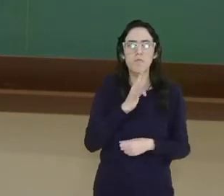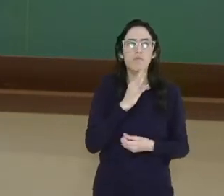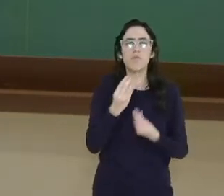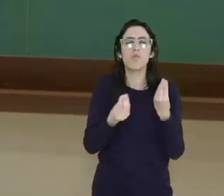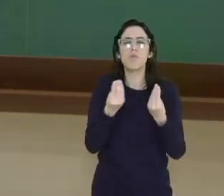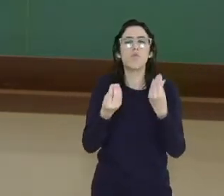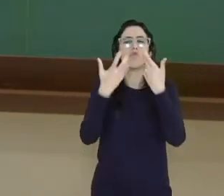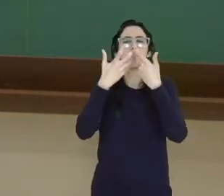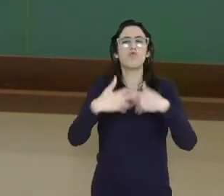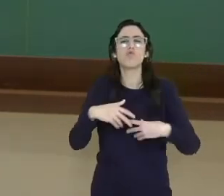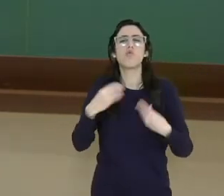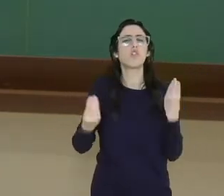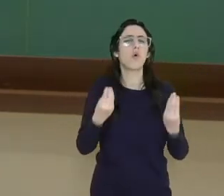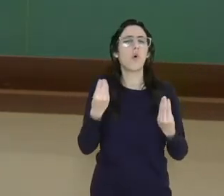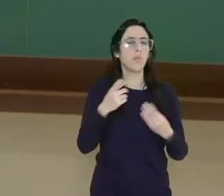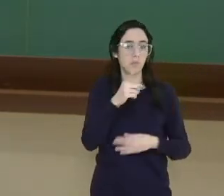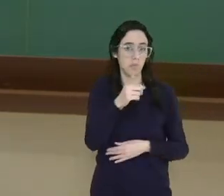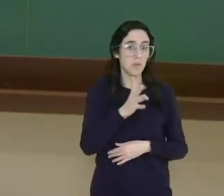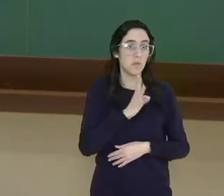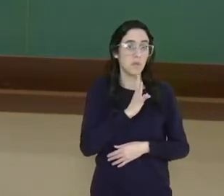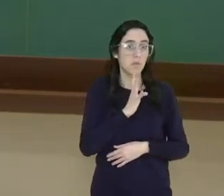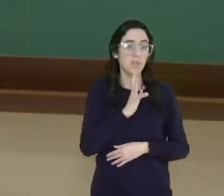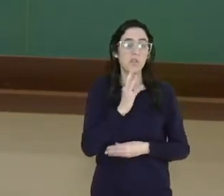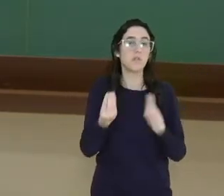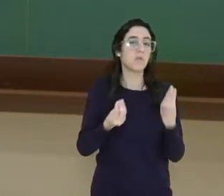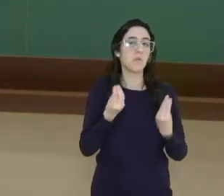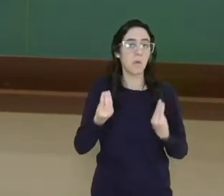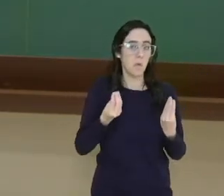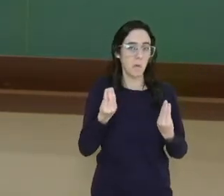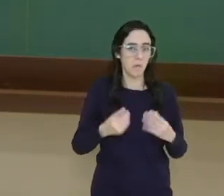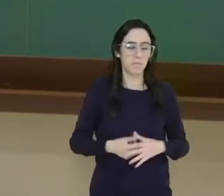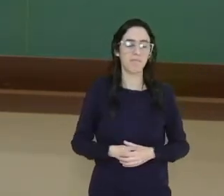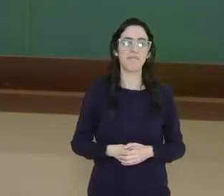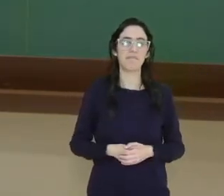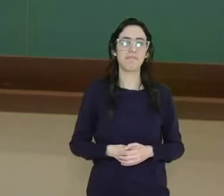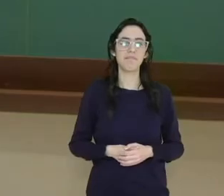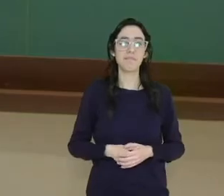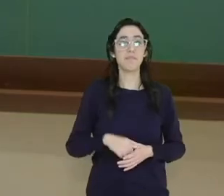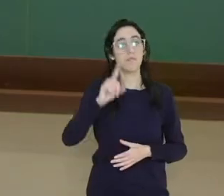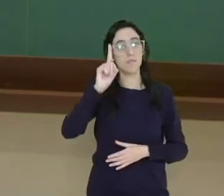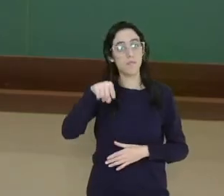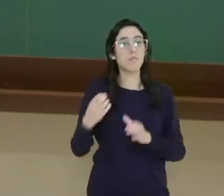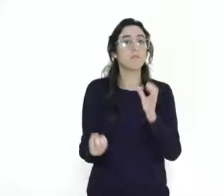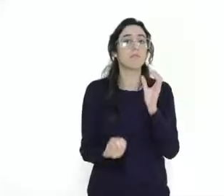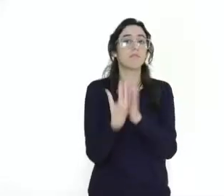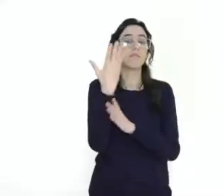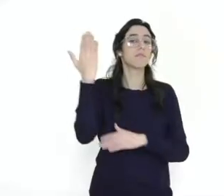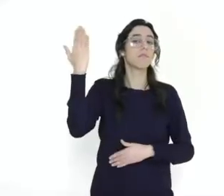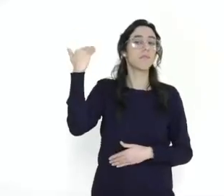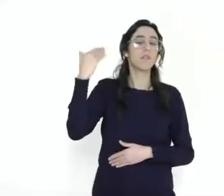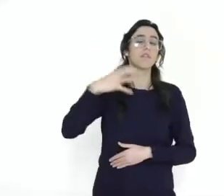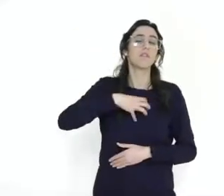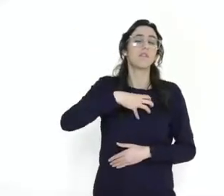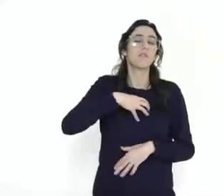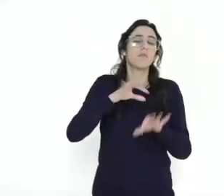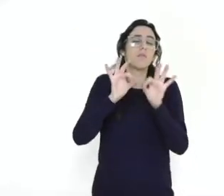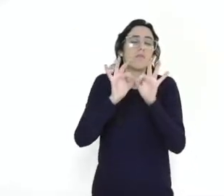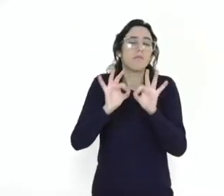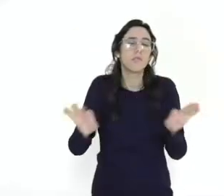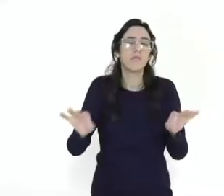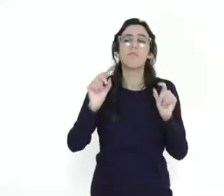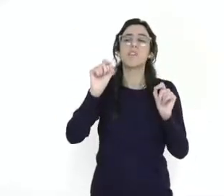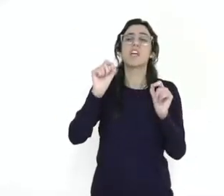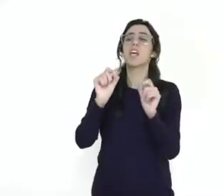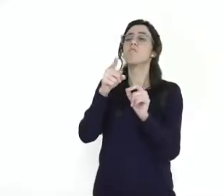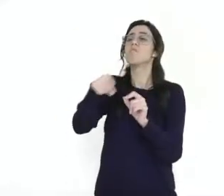funciona? Mas você sabe de onde que ele surgiu? Olha só! Ele surgiu como uma maneira simples de determinar quem